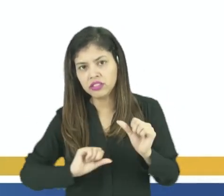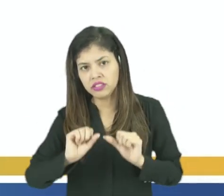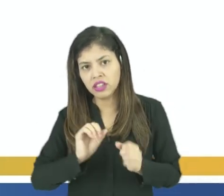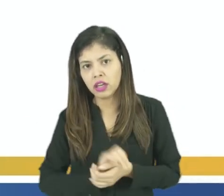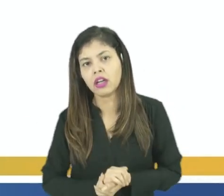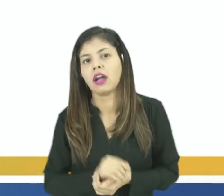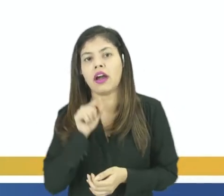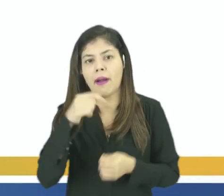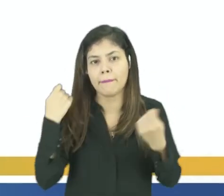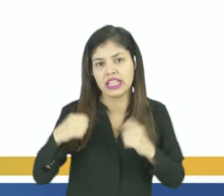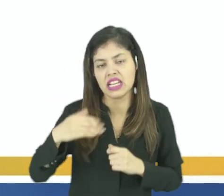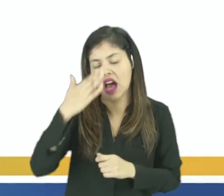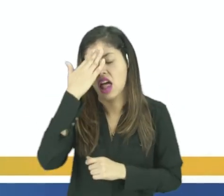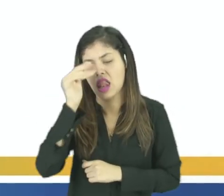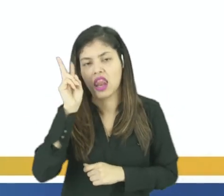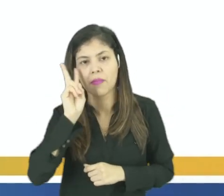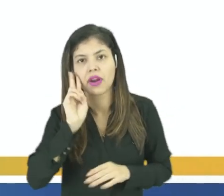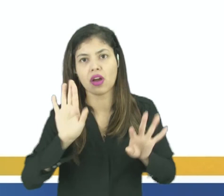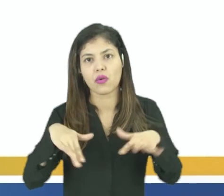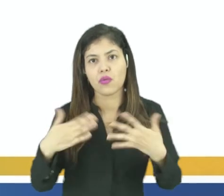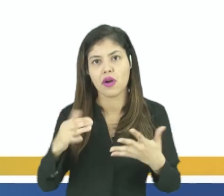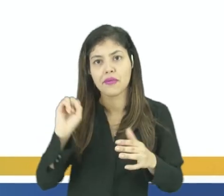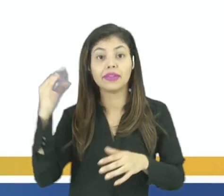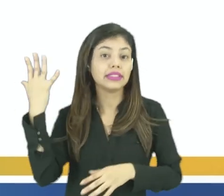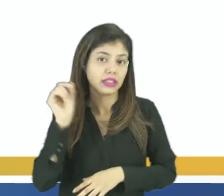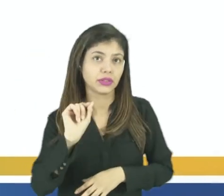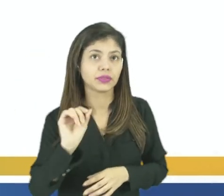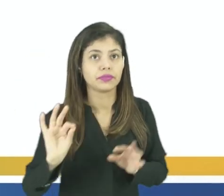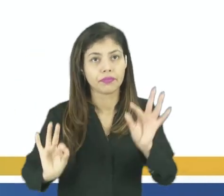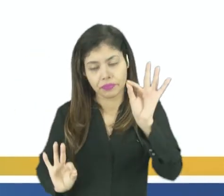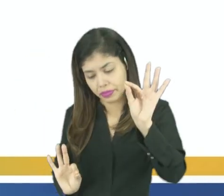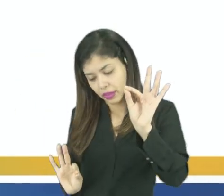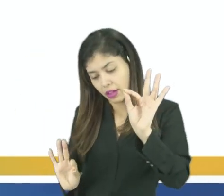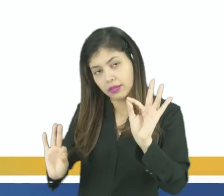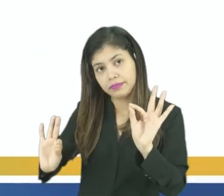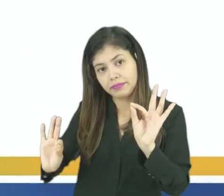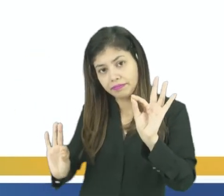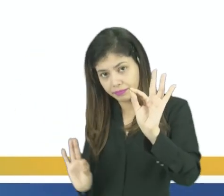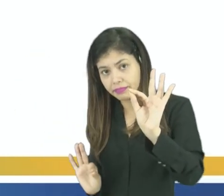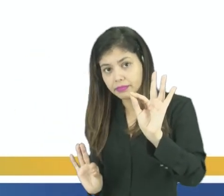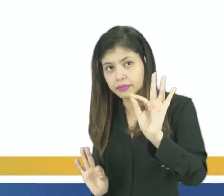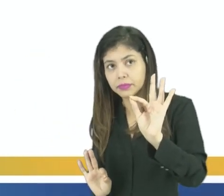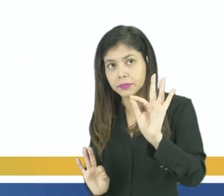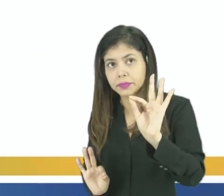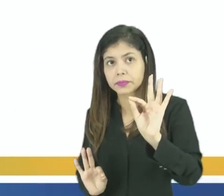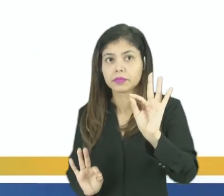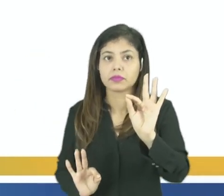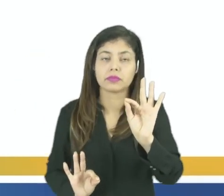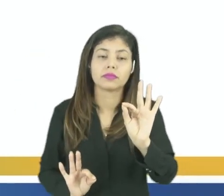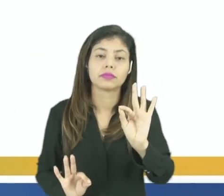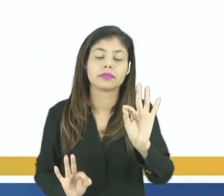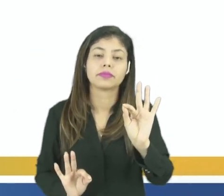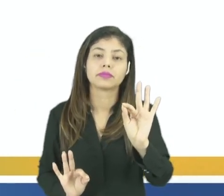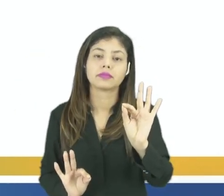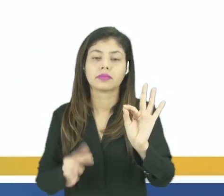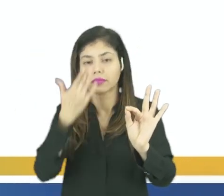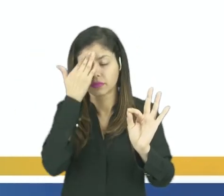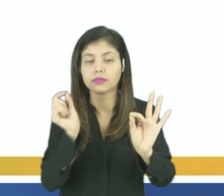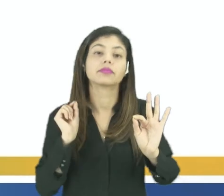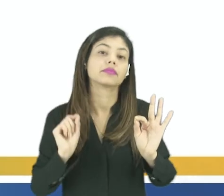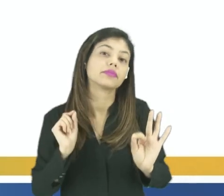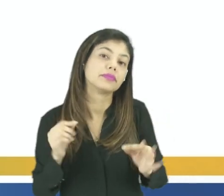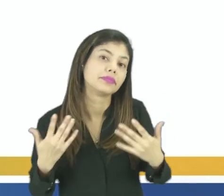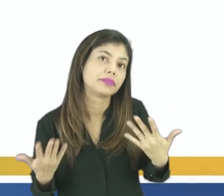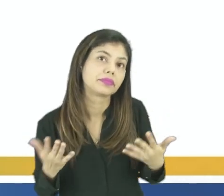na aula 17, pessoal, inclusive tinha um exercício parecido com esse, a frequência não muda. Na refração a frequência não muda, eu comentei aqui nessa